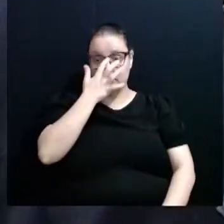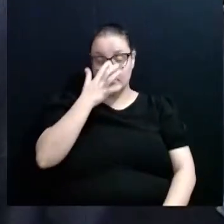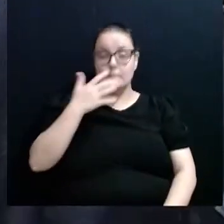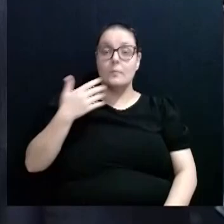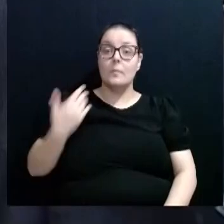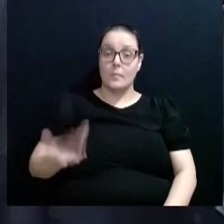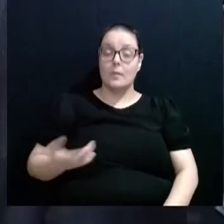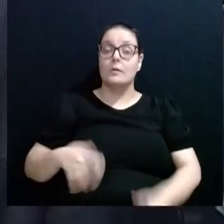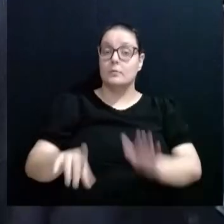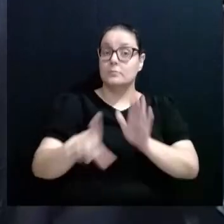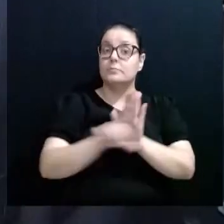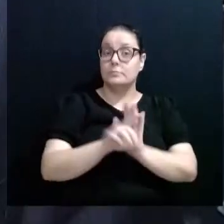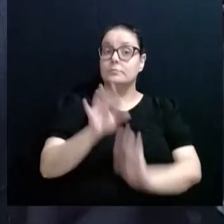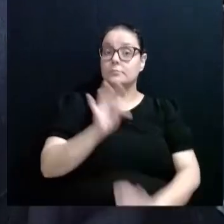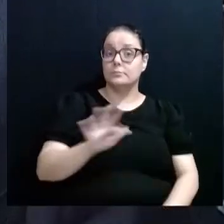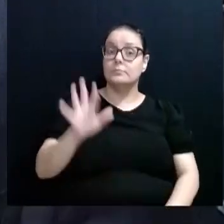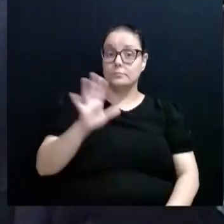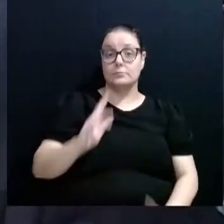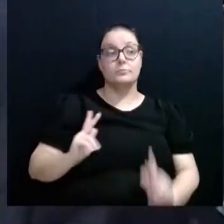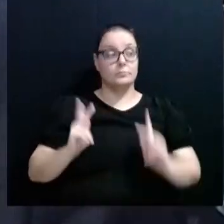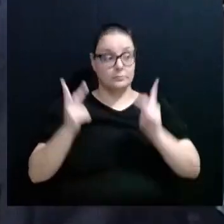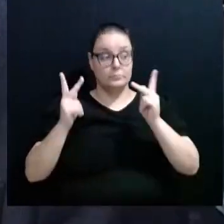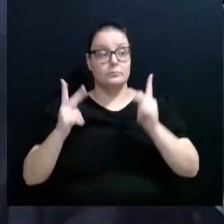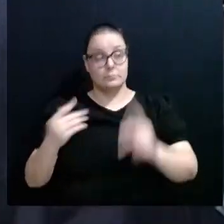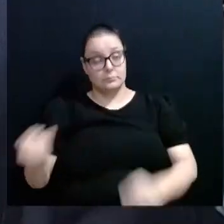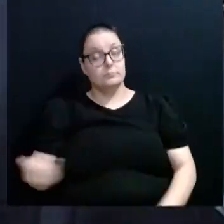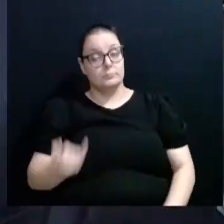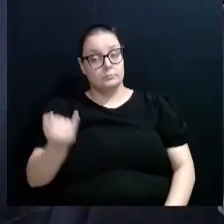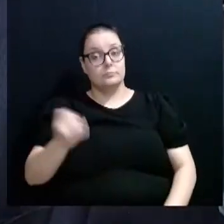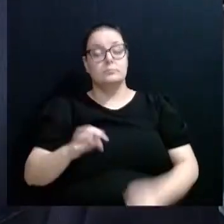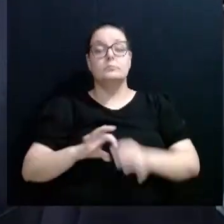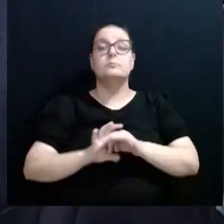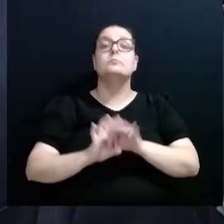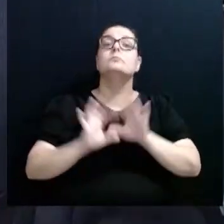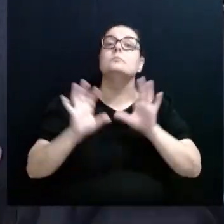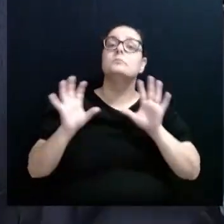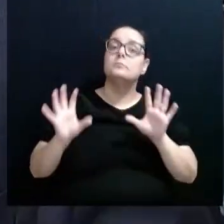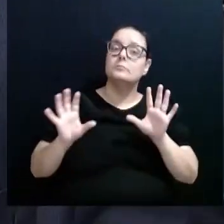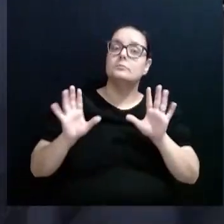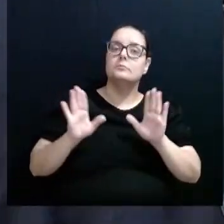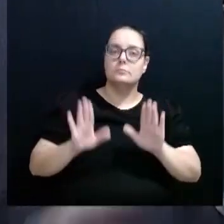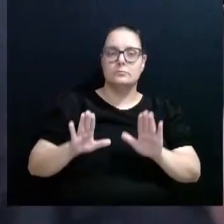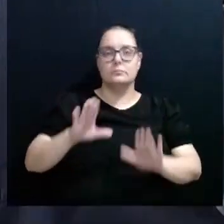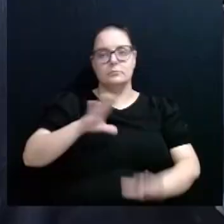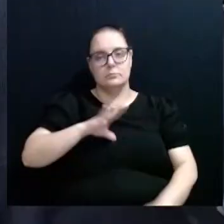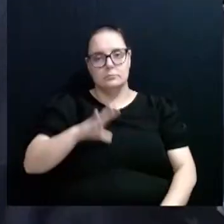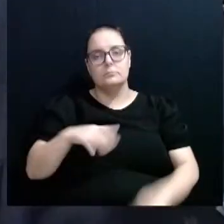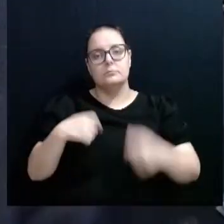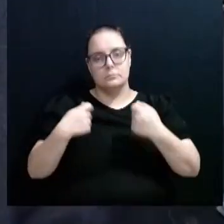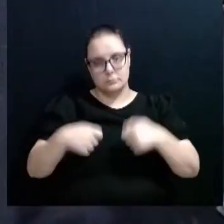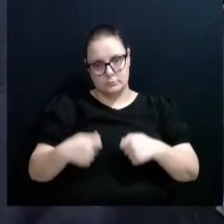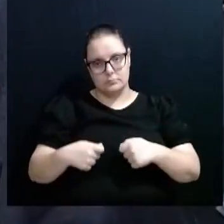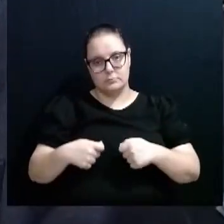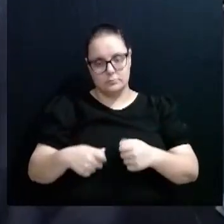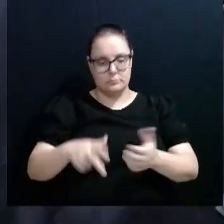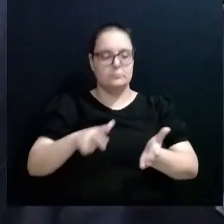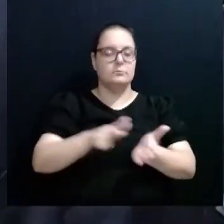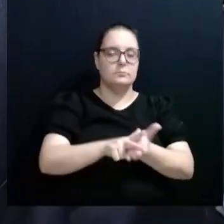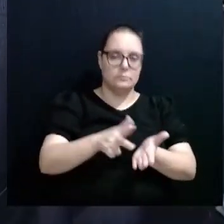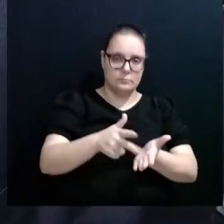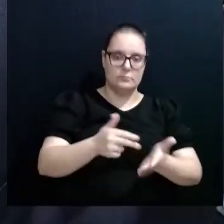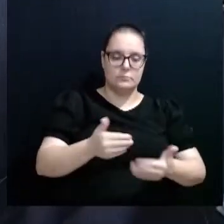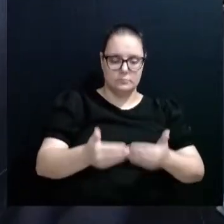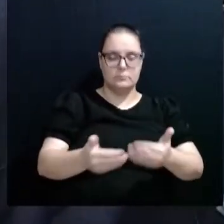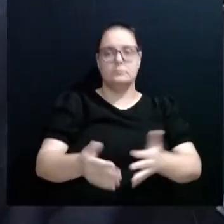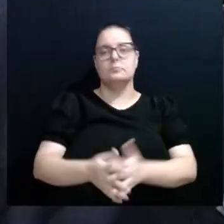lei federal, que foi uma conquista importante, ela autoriza, mas são os municípios que precisam regularizar essa situação.